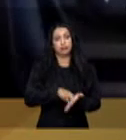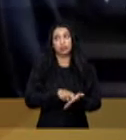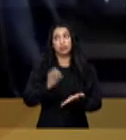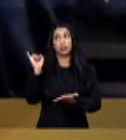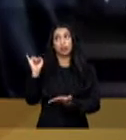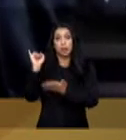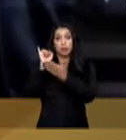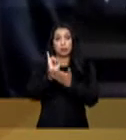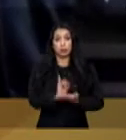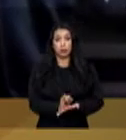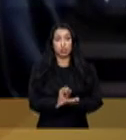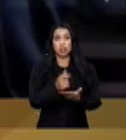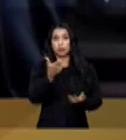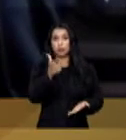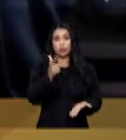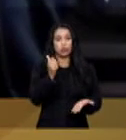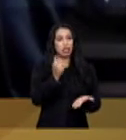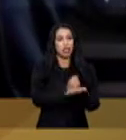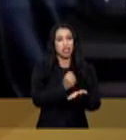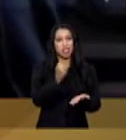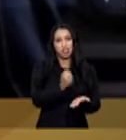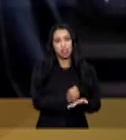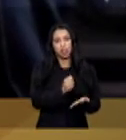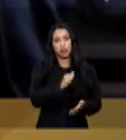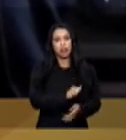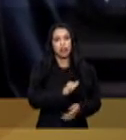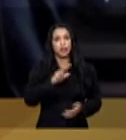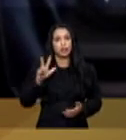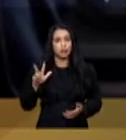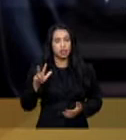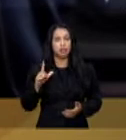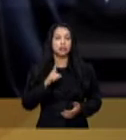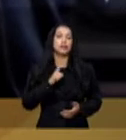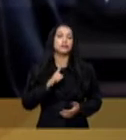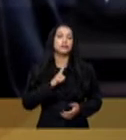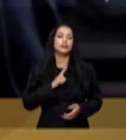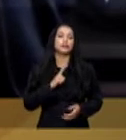de medicamentos sem registro na Anvisa e,